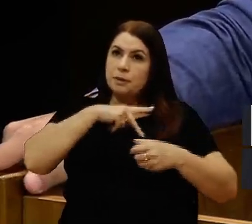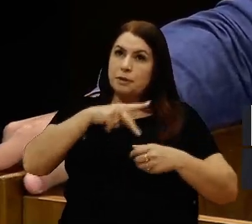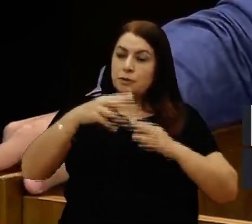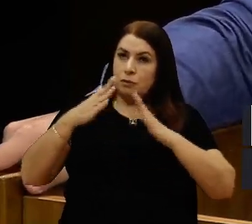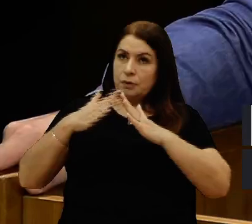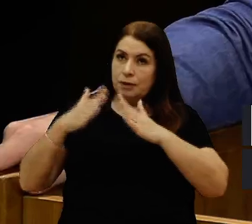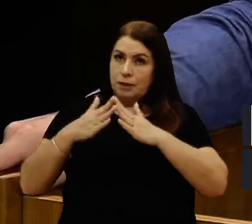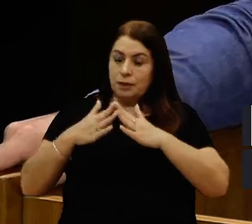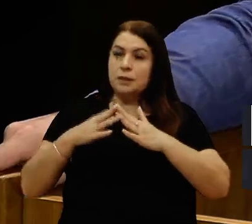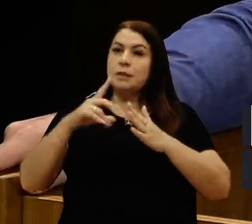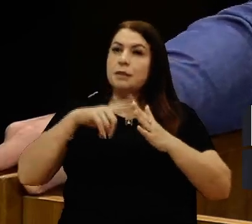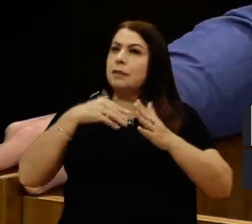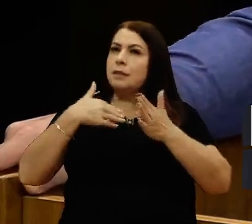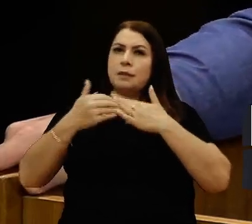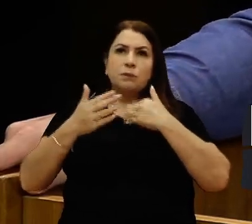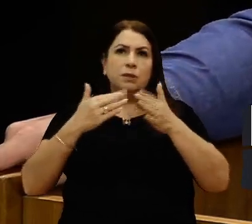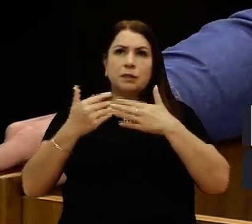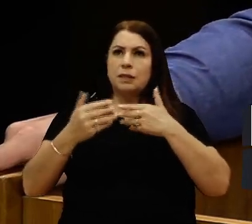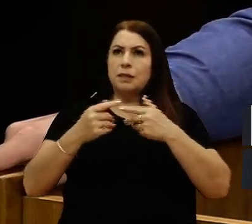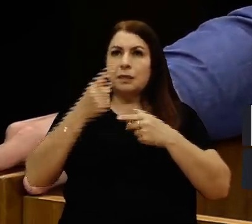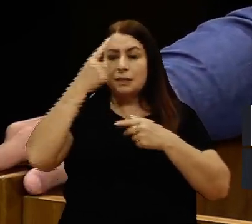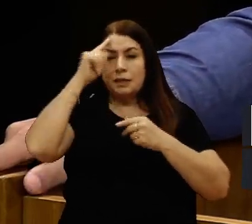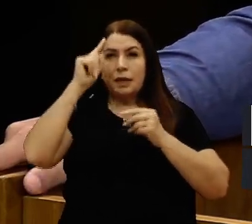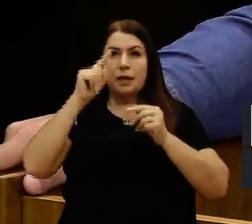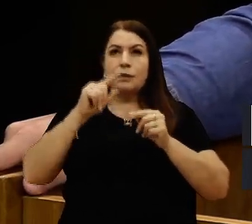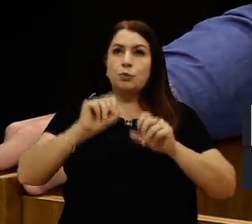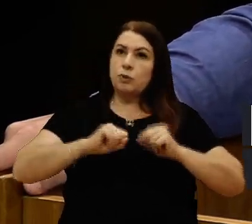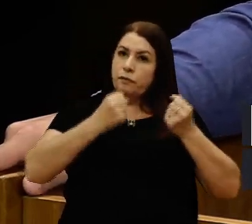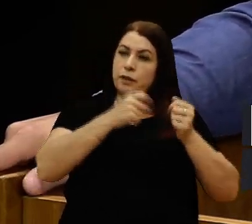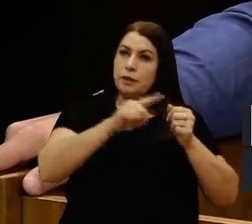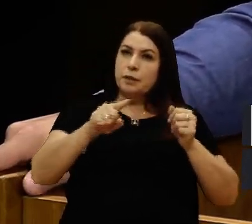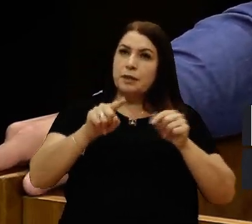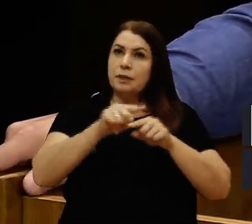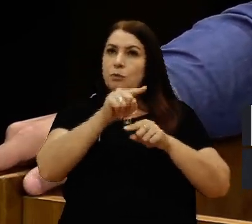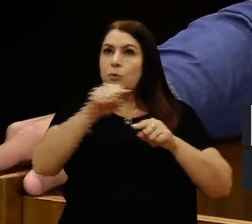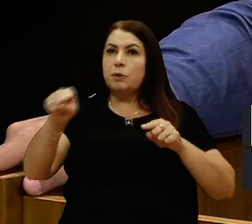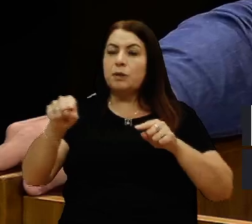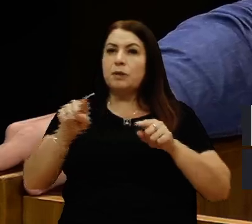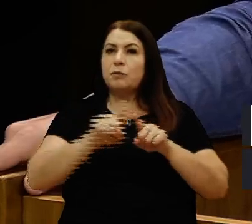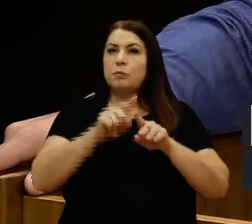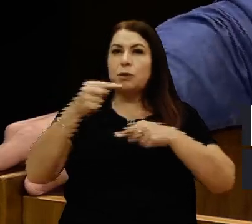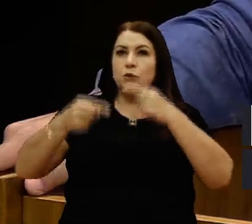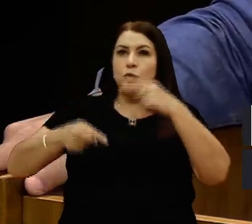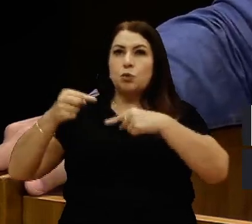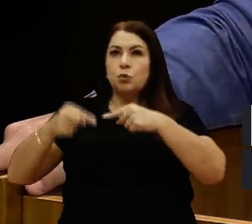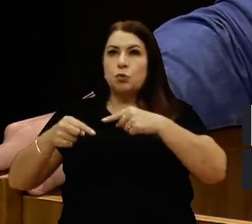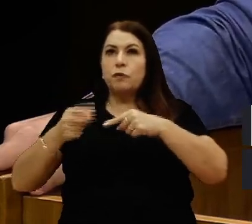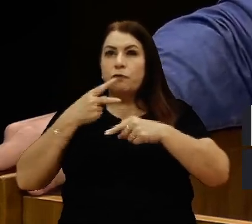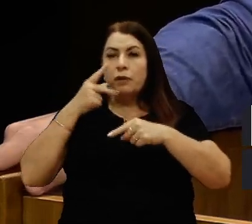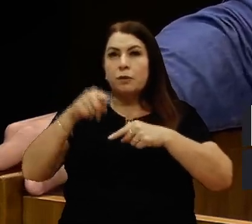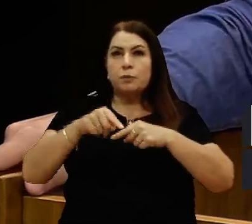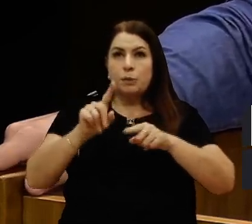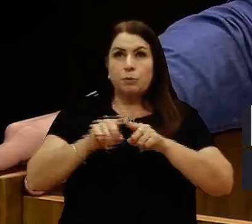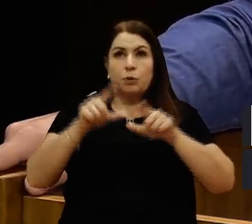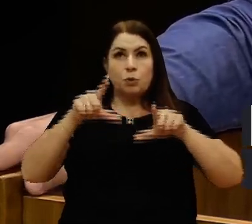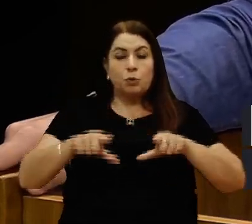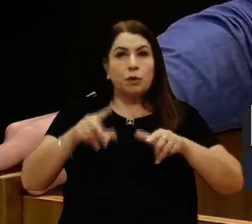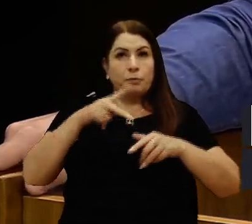casa onde, independente das questões ideológicas, ideologia a gente desce aqui no plenário e discute. Falo isso porque não é o lugar